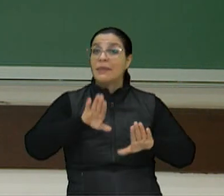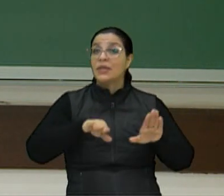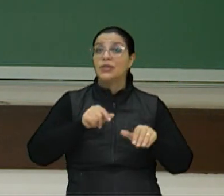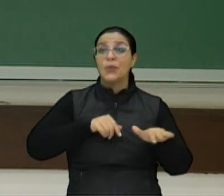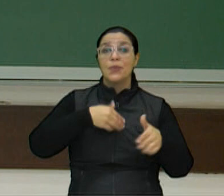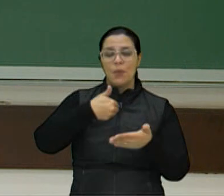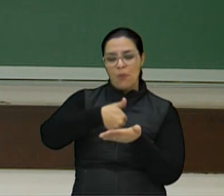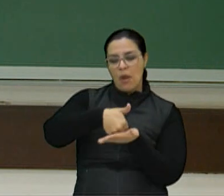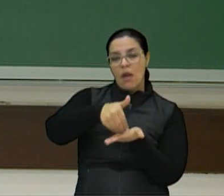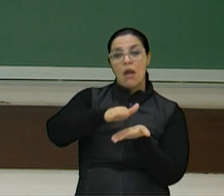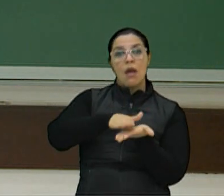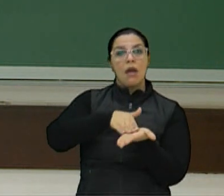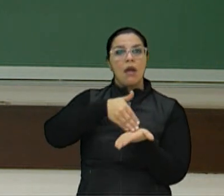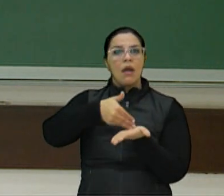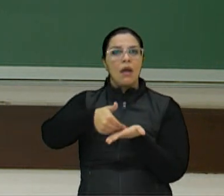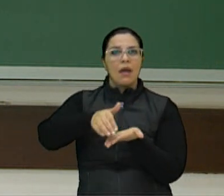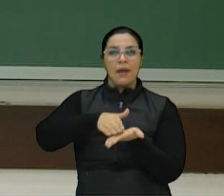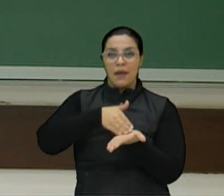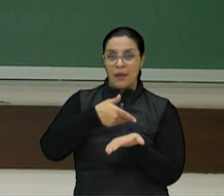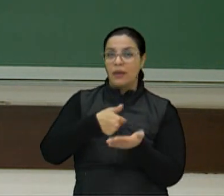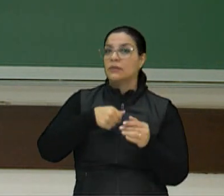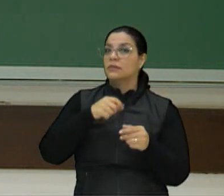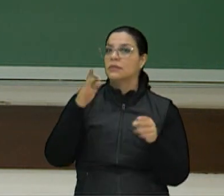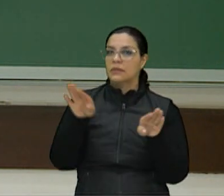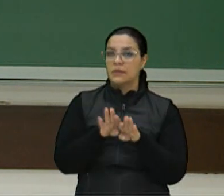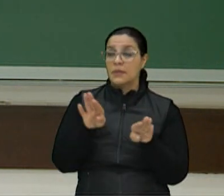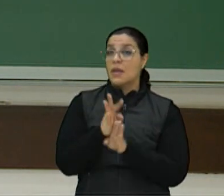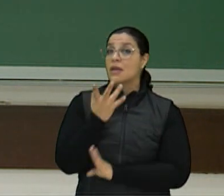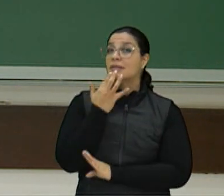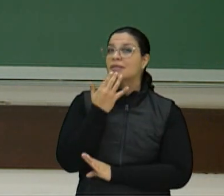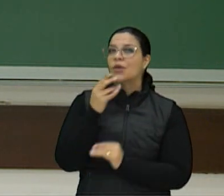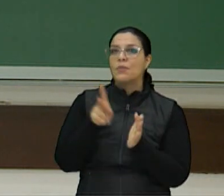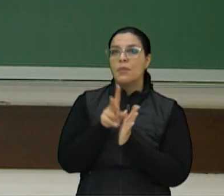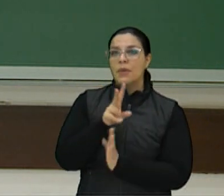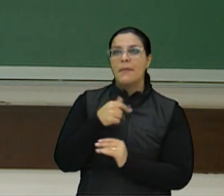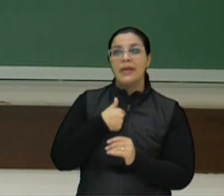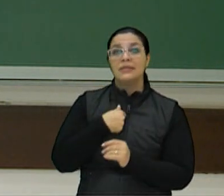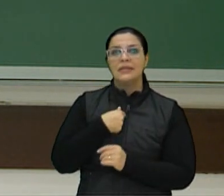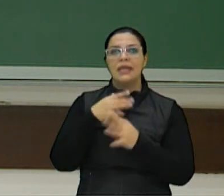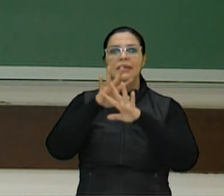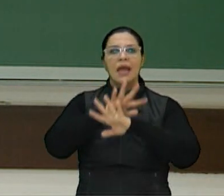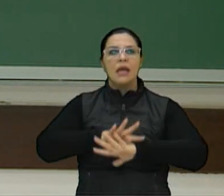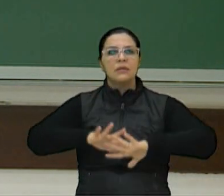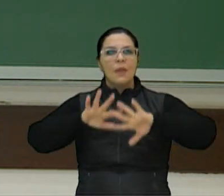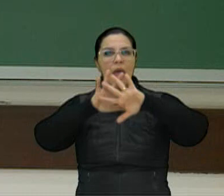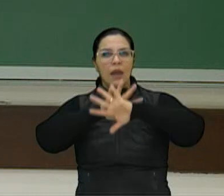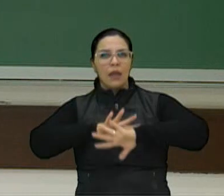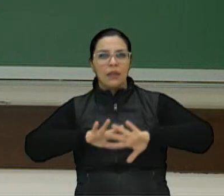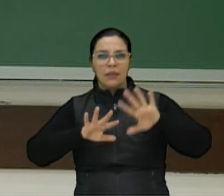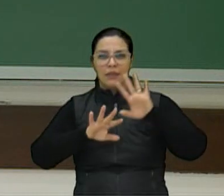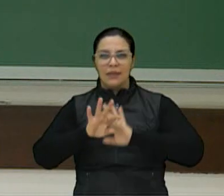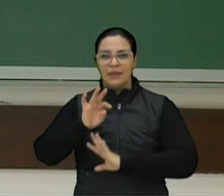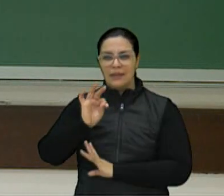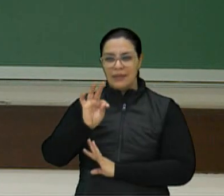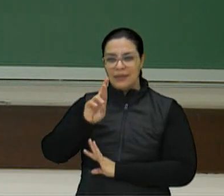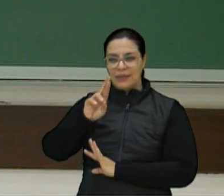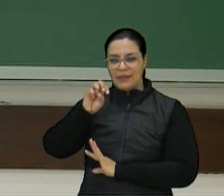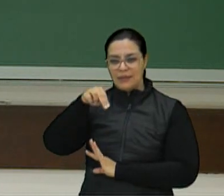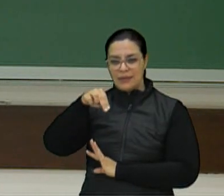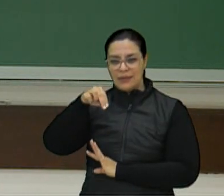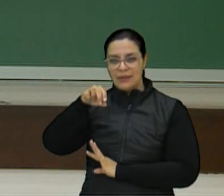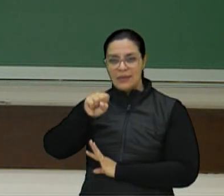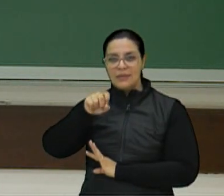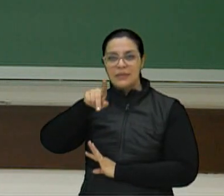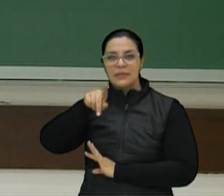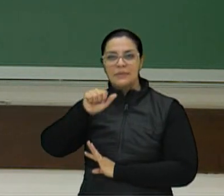movimento com o pincel, e as cores intensas e transparentes. Com essa técnica você pode explorar tanto cores